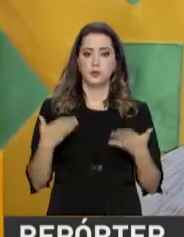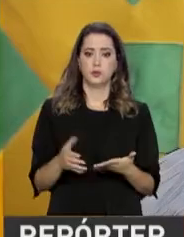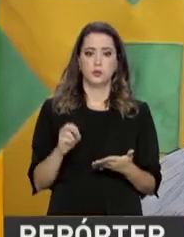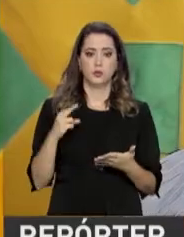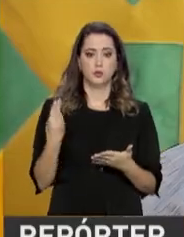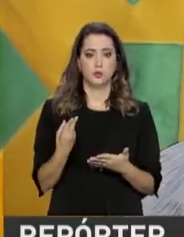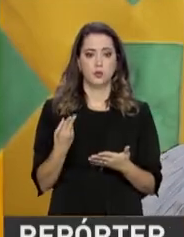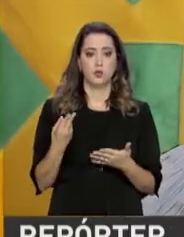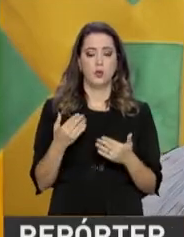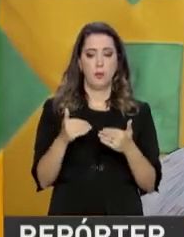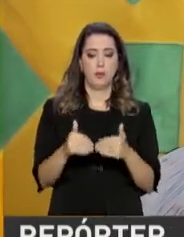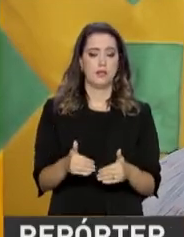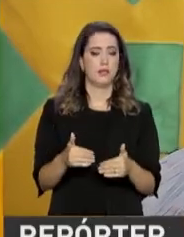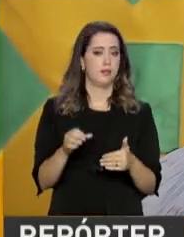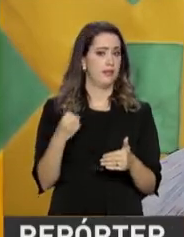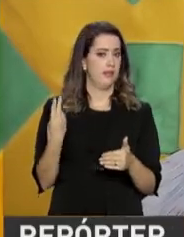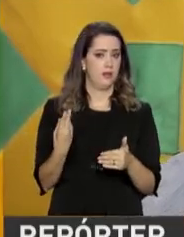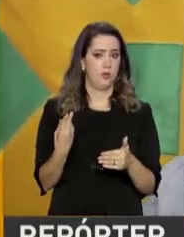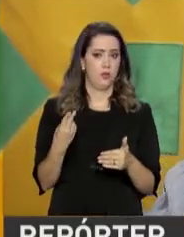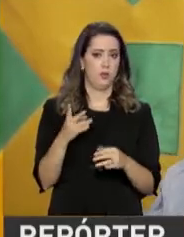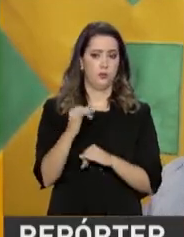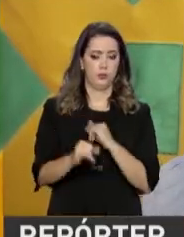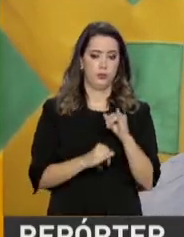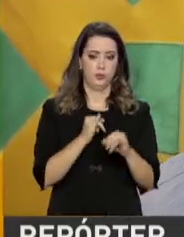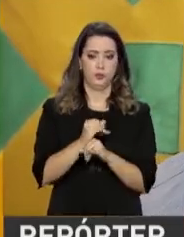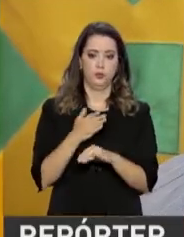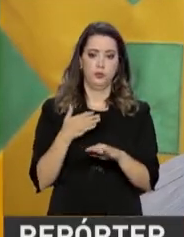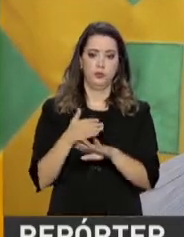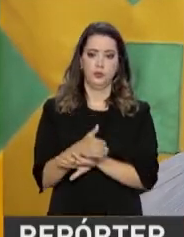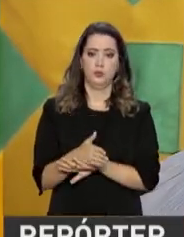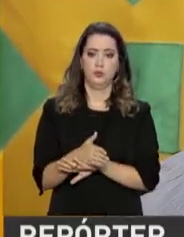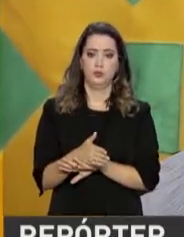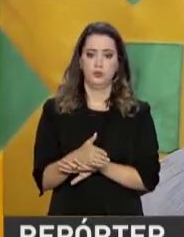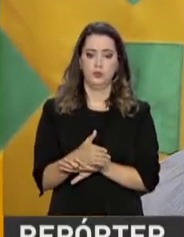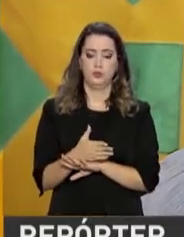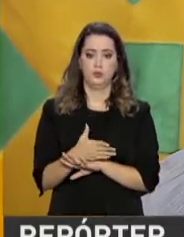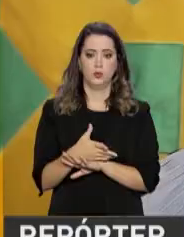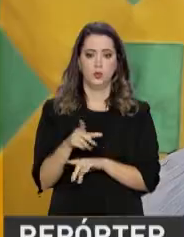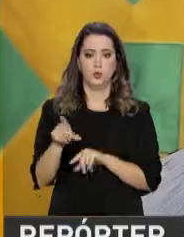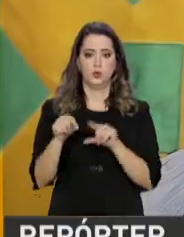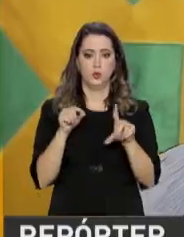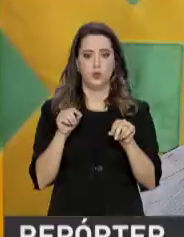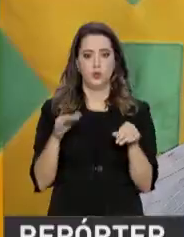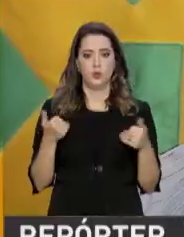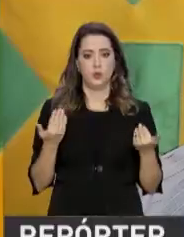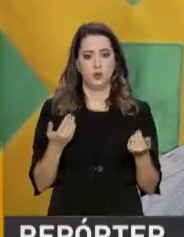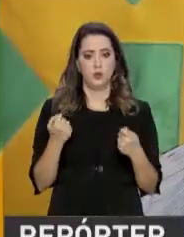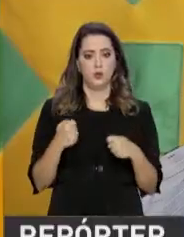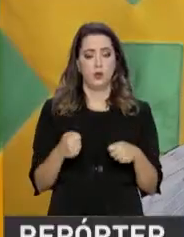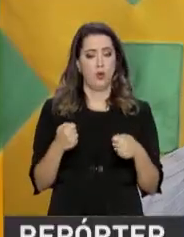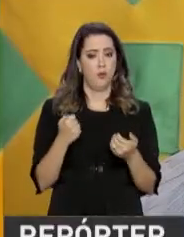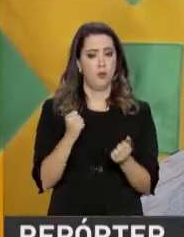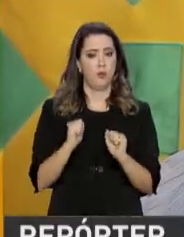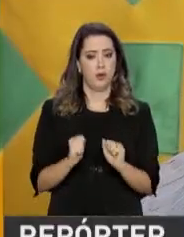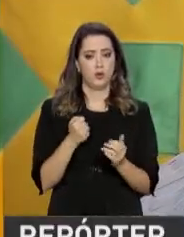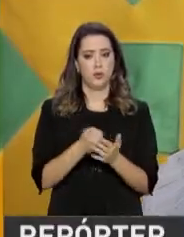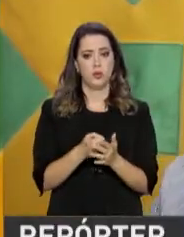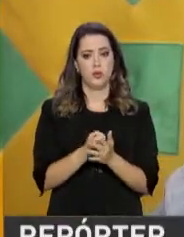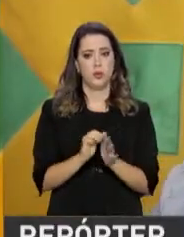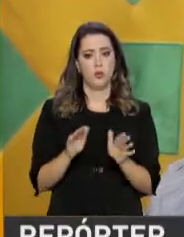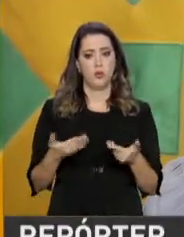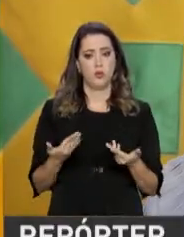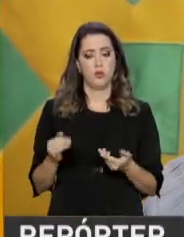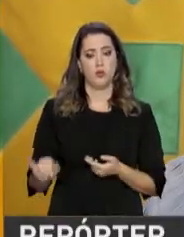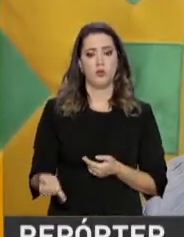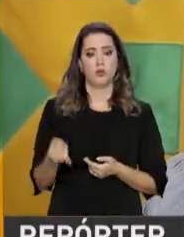via site acessar a opção que melhor lhe agradar de parcelamento e ver qual o nível de juros se